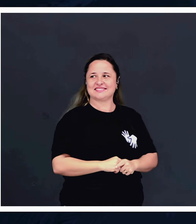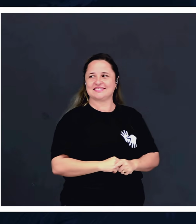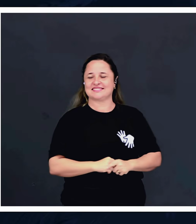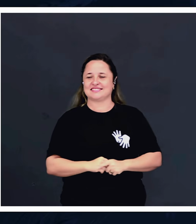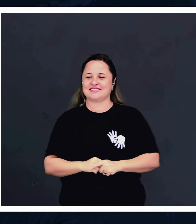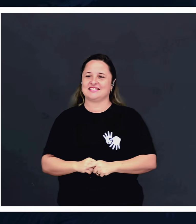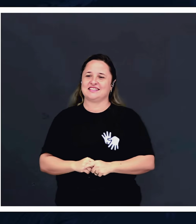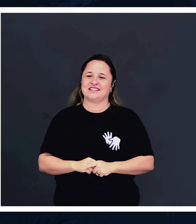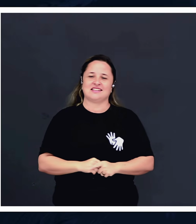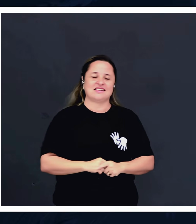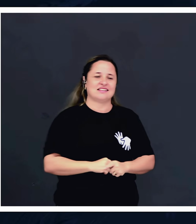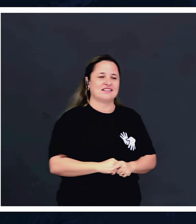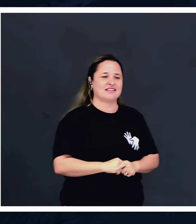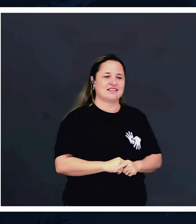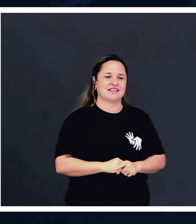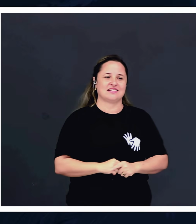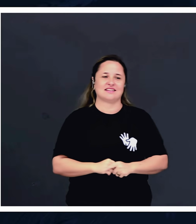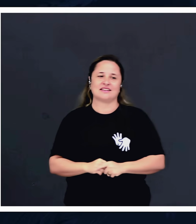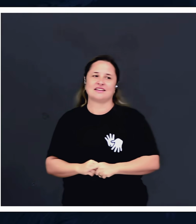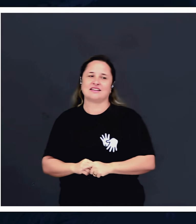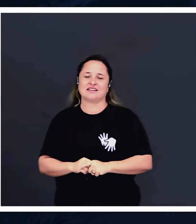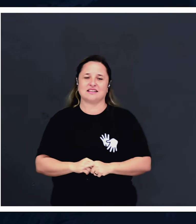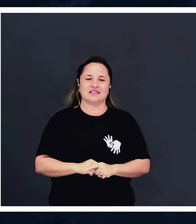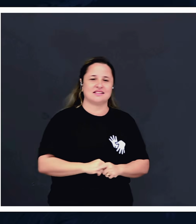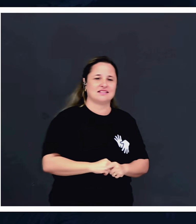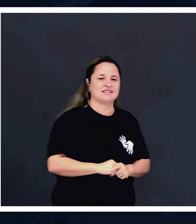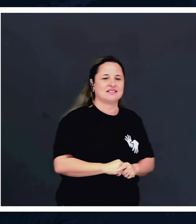Deus. Seja louvado o nome do Senhor.